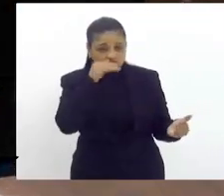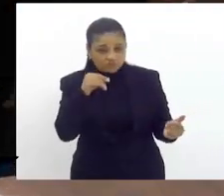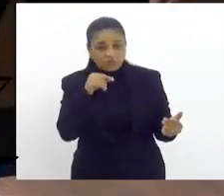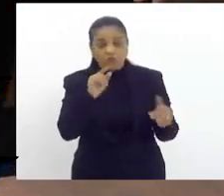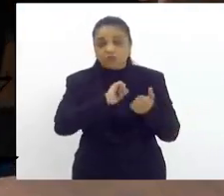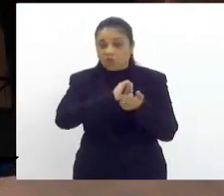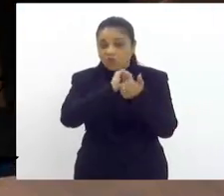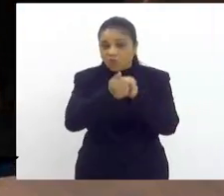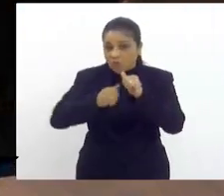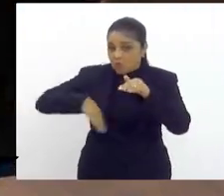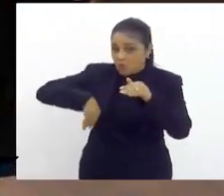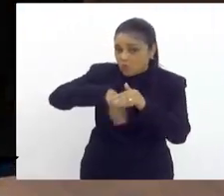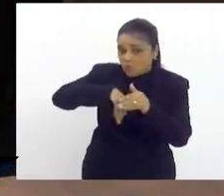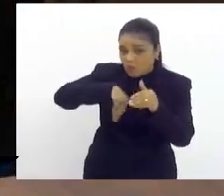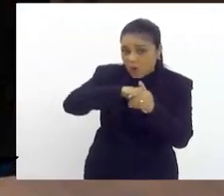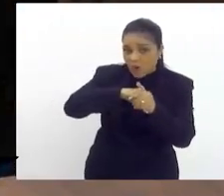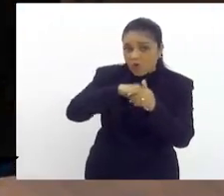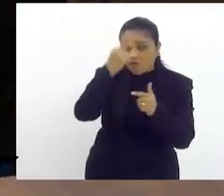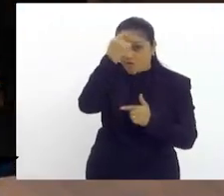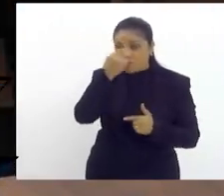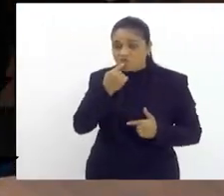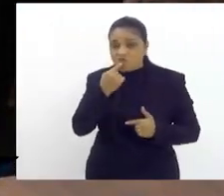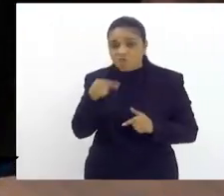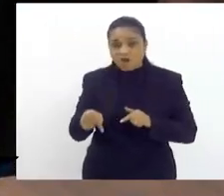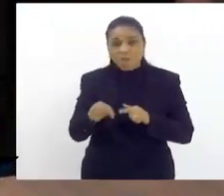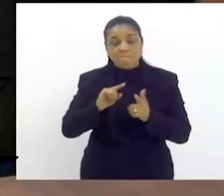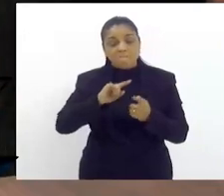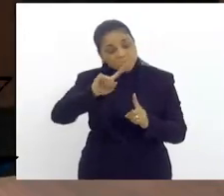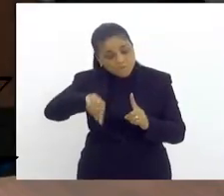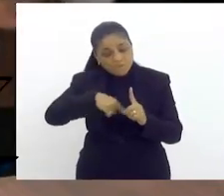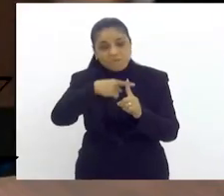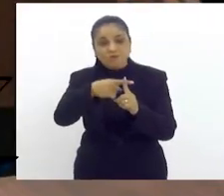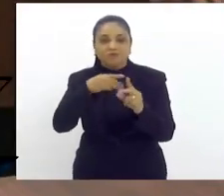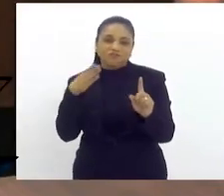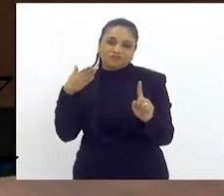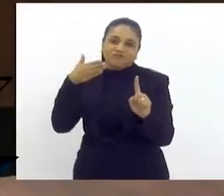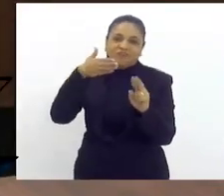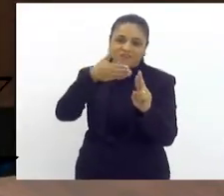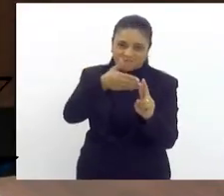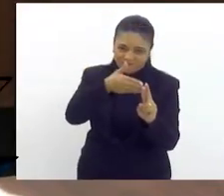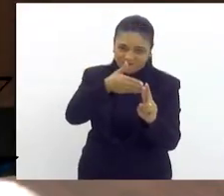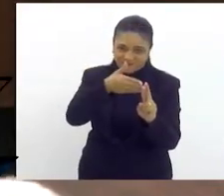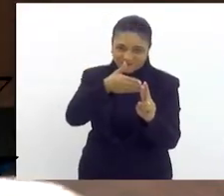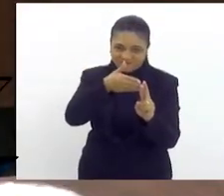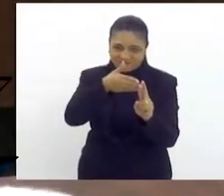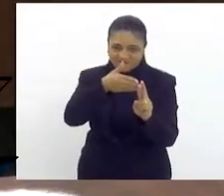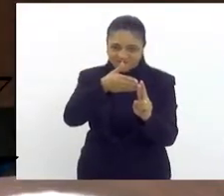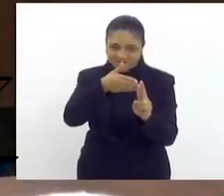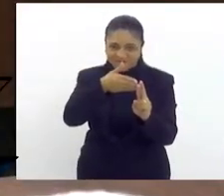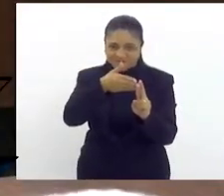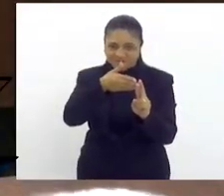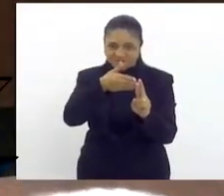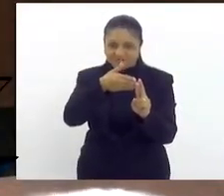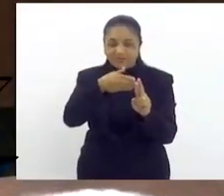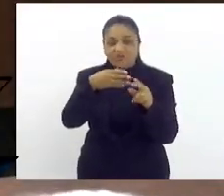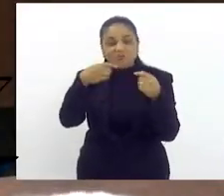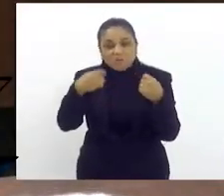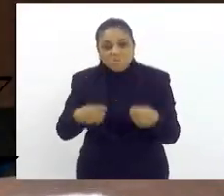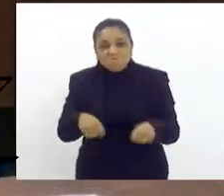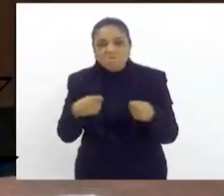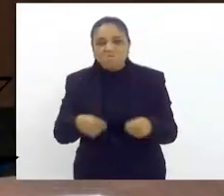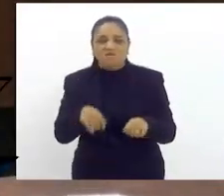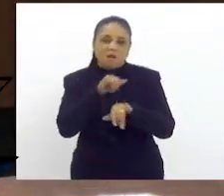desses atletas uma referência positiva então isso a gente precisa registrar